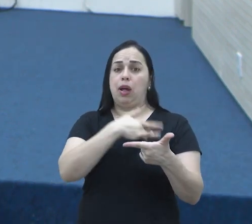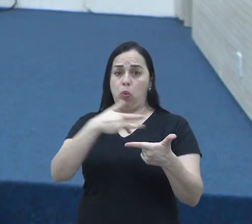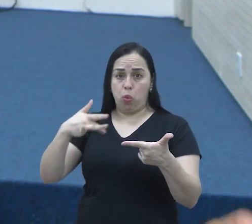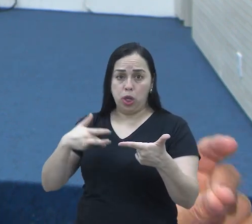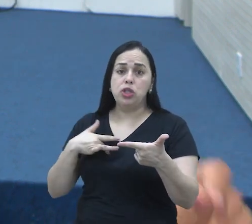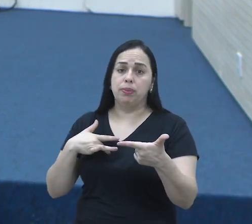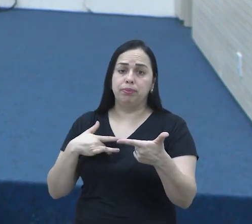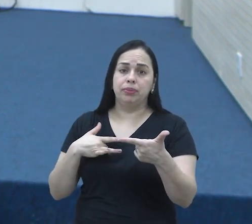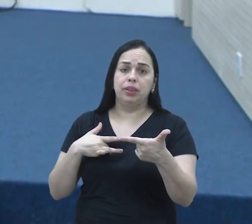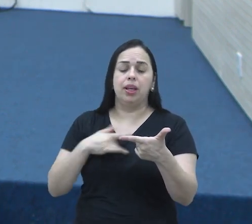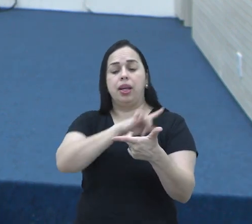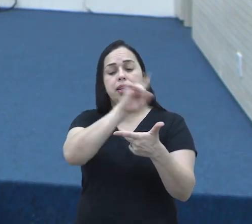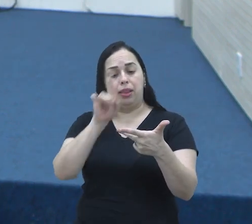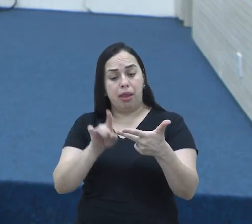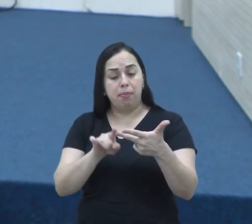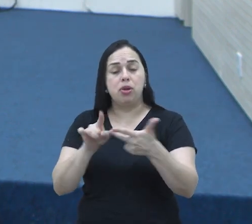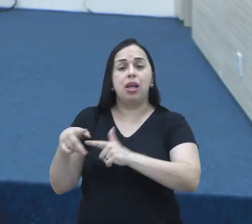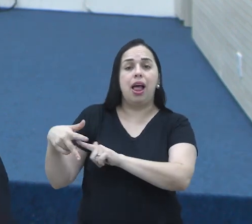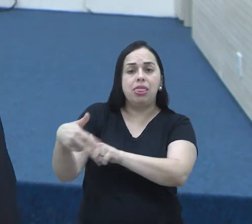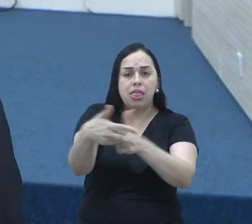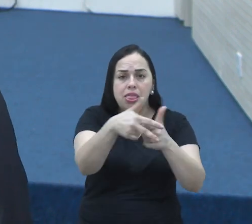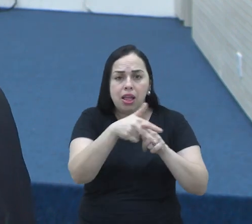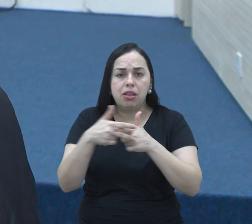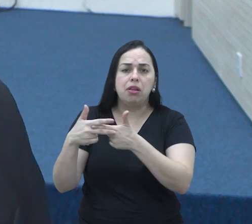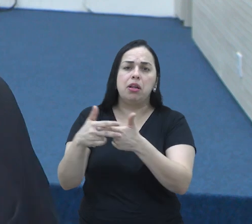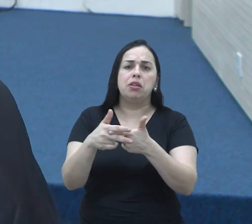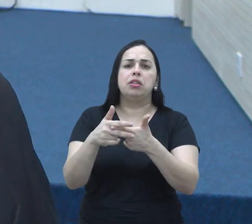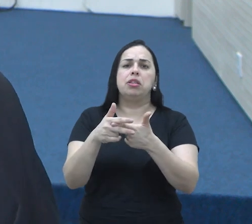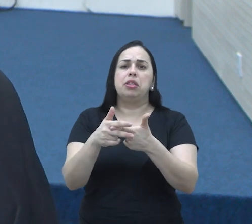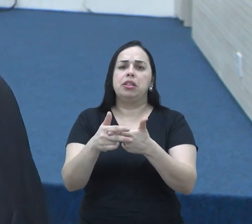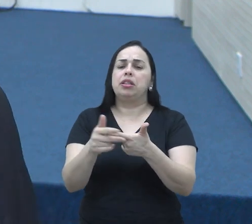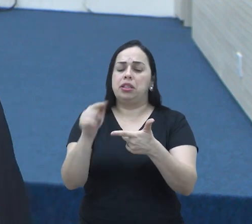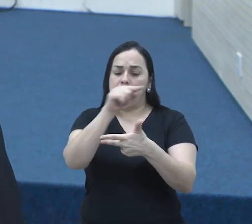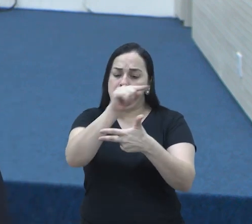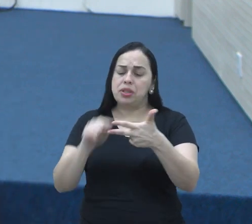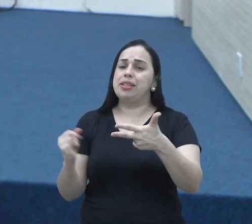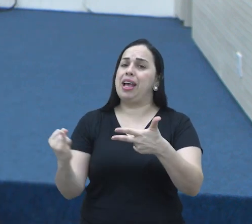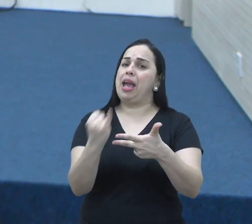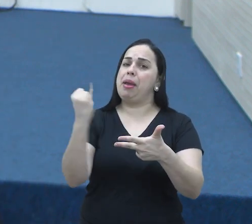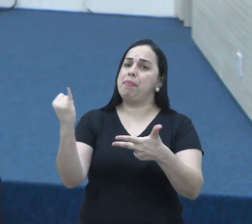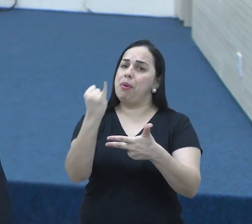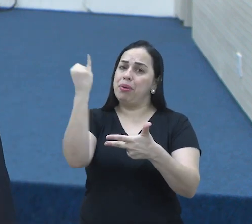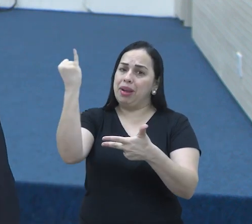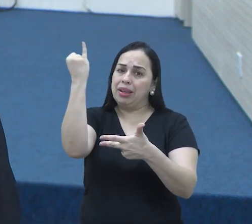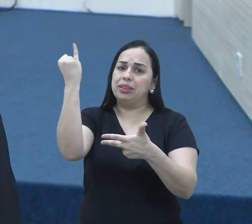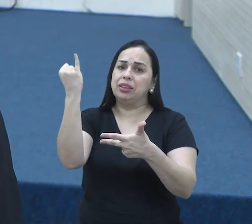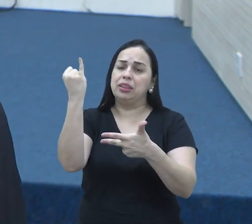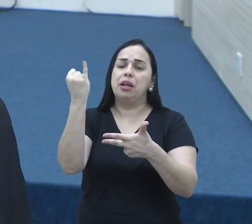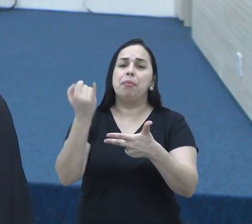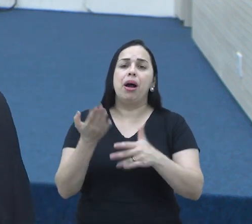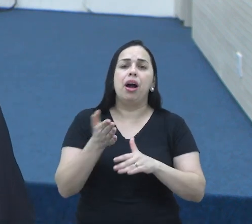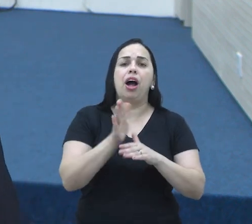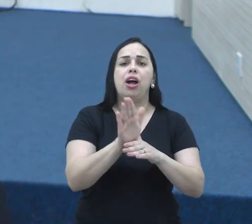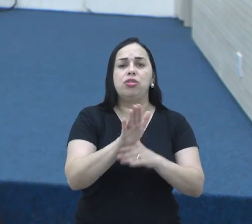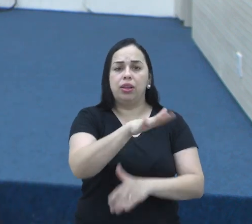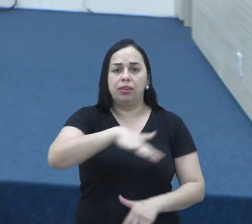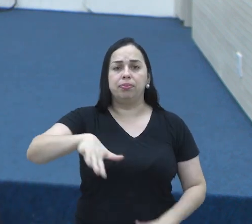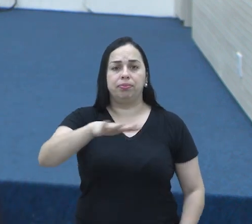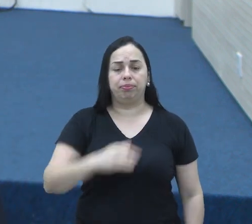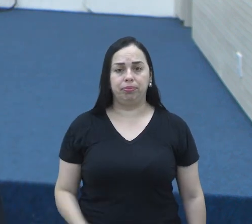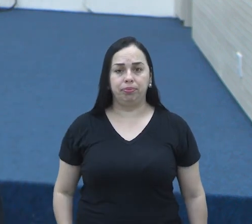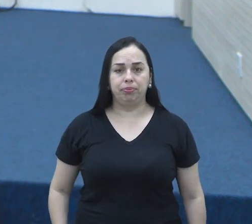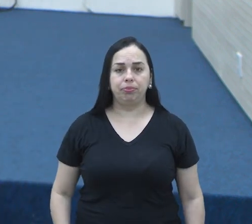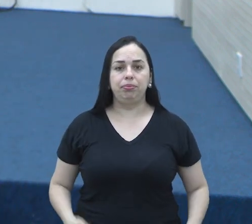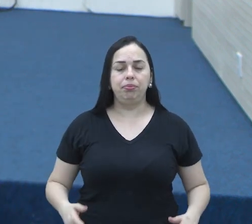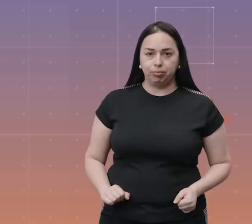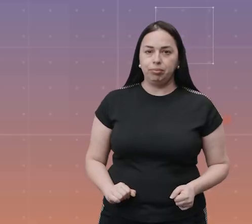pela Secretaria de Saúde. Na sequência já vem a manutenção da cidade, que são valores importantes da nossa população e da